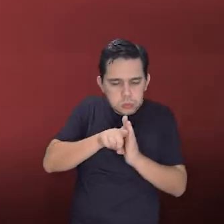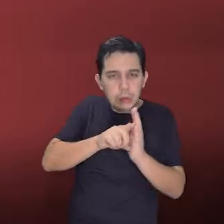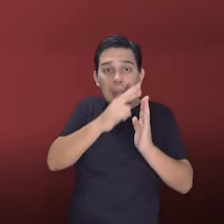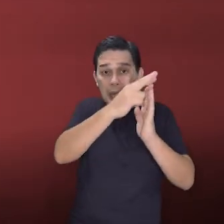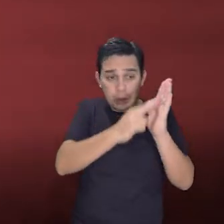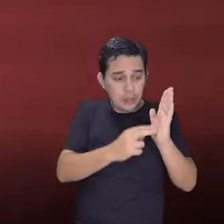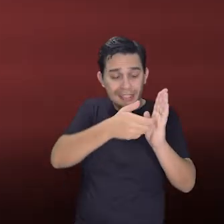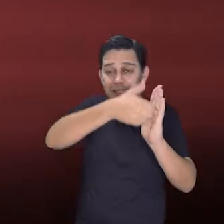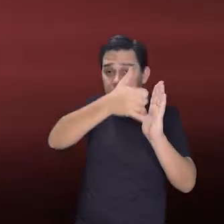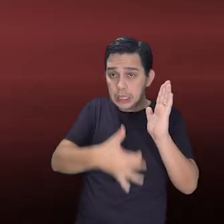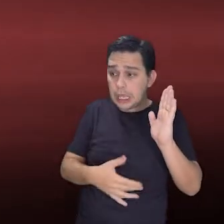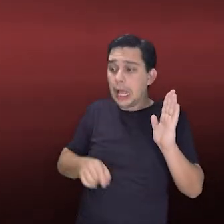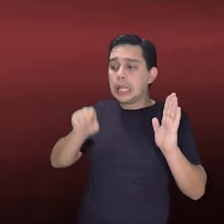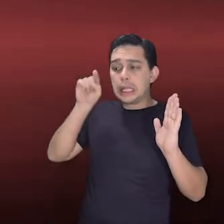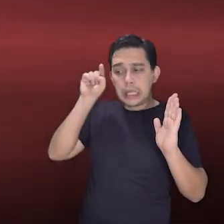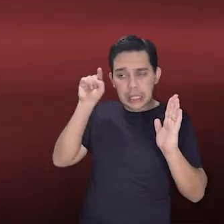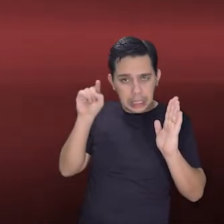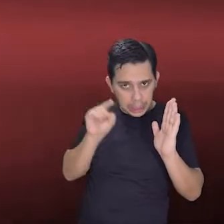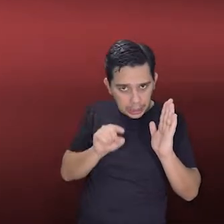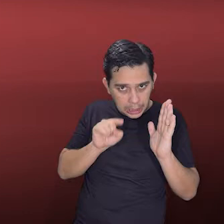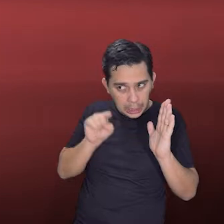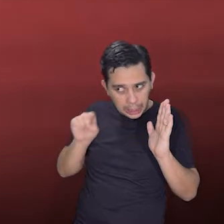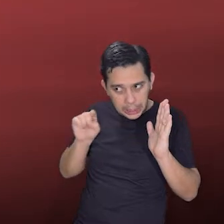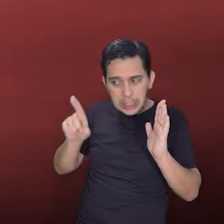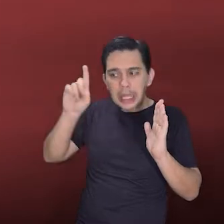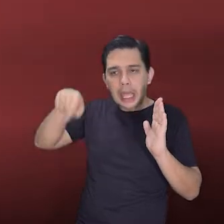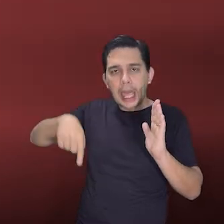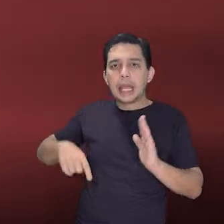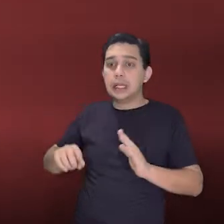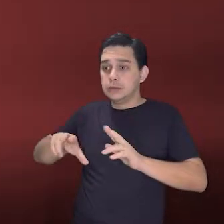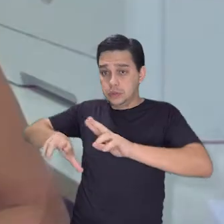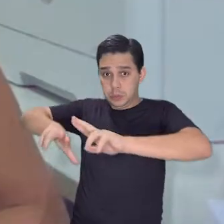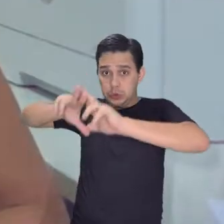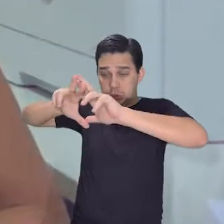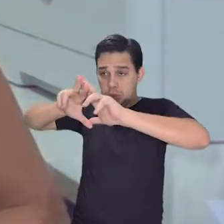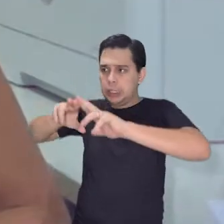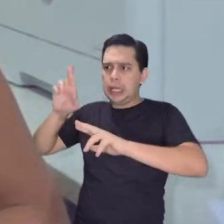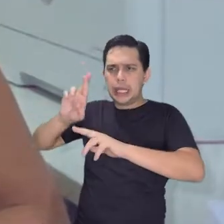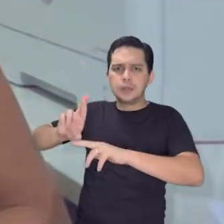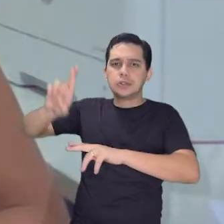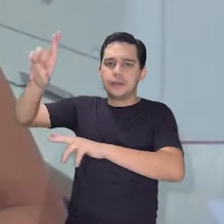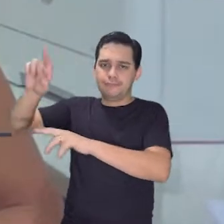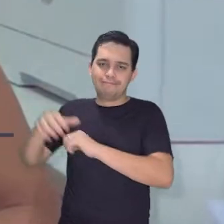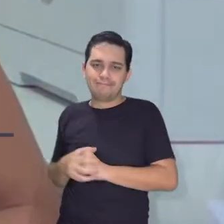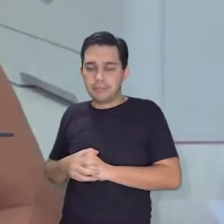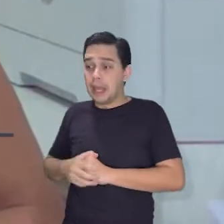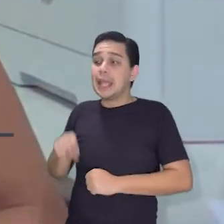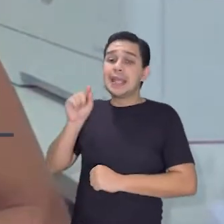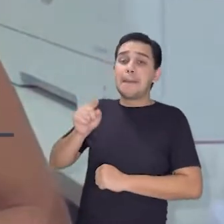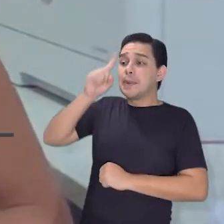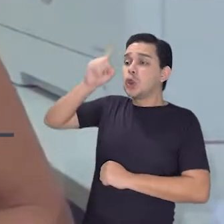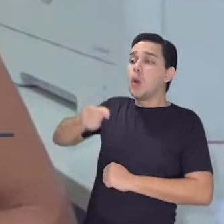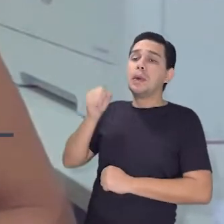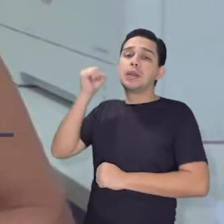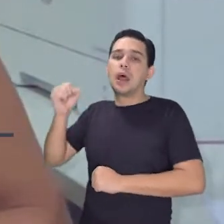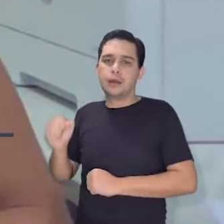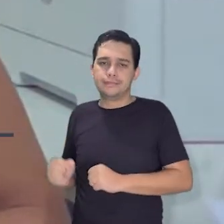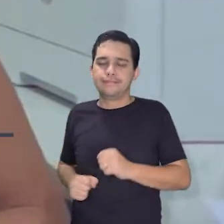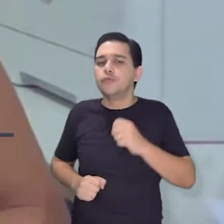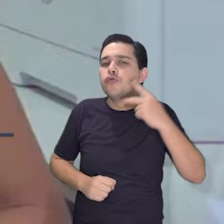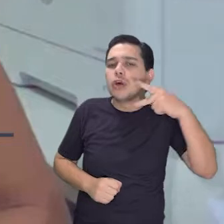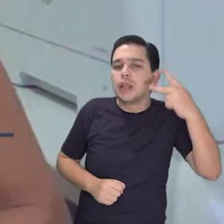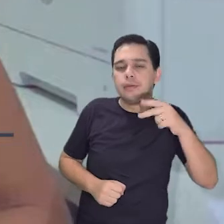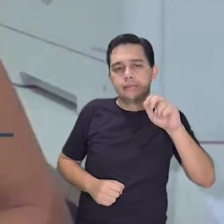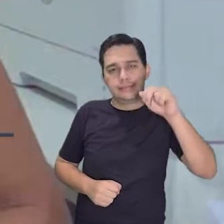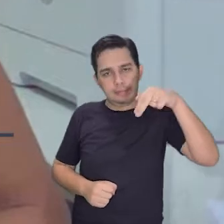Rio das Pedras na época. O crime, segundo a denúncia, foi cometido a mando do ex-vereador Nadinho. No caso,